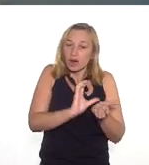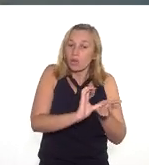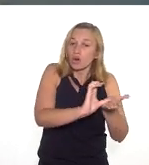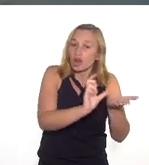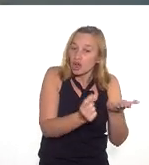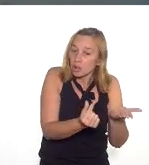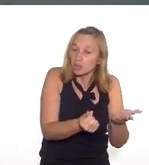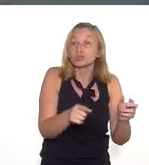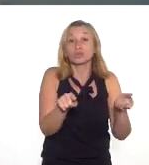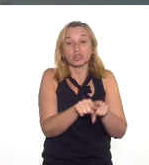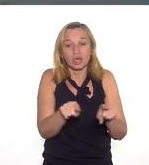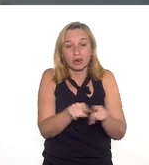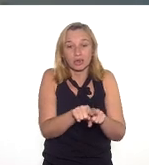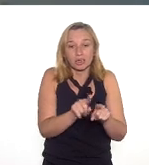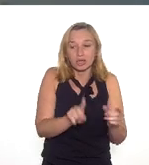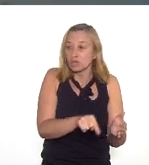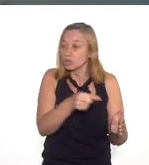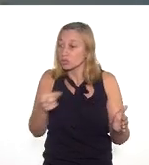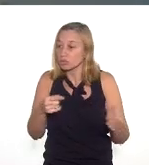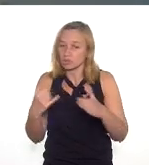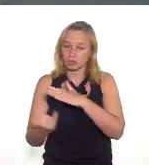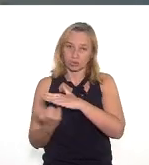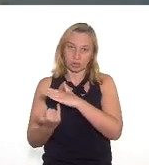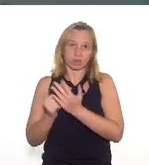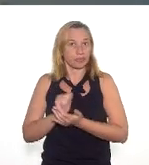também nas instituições.